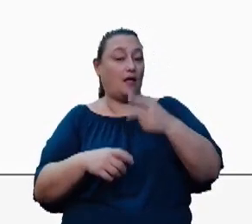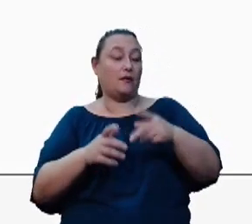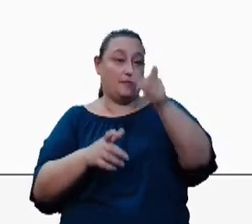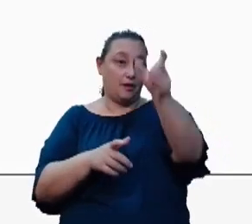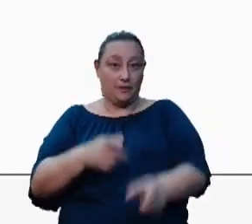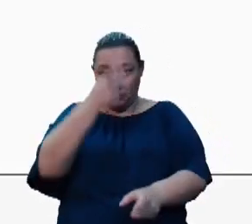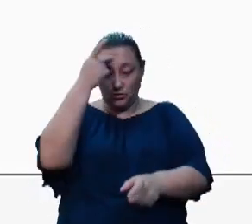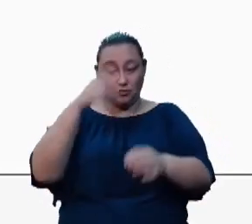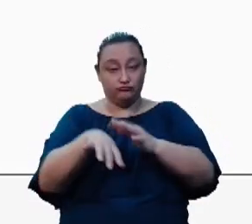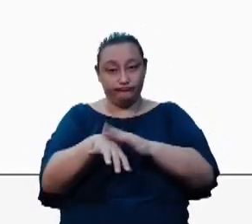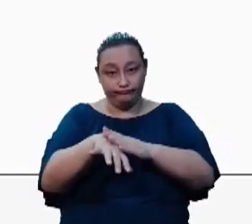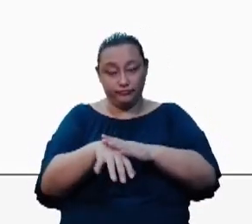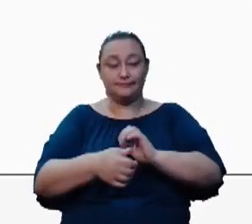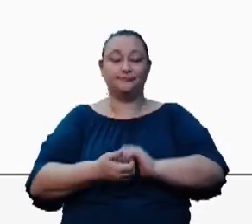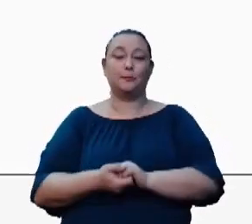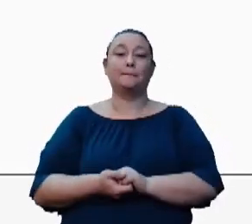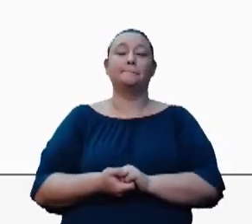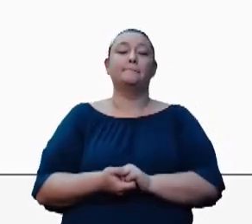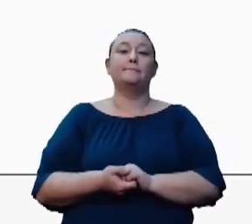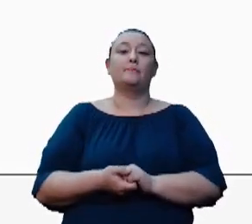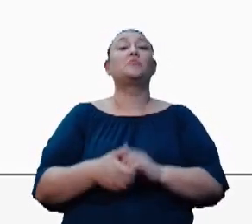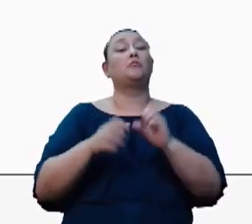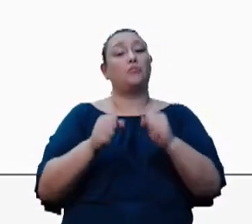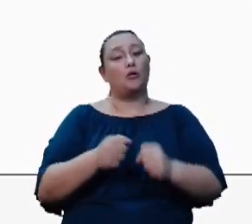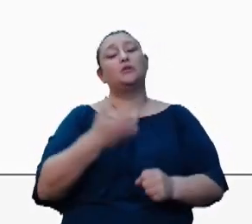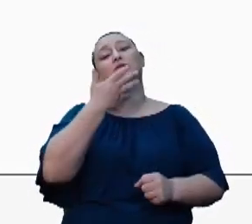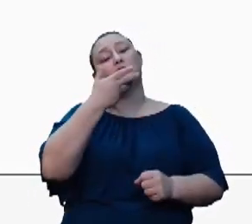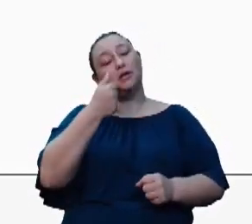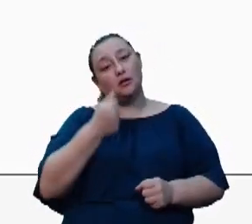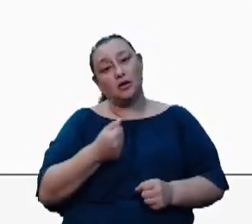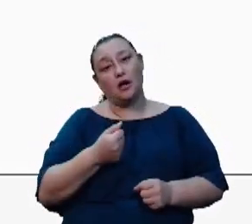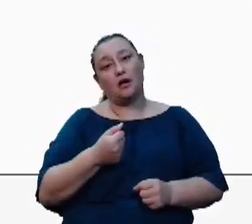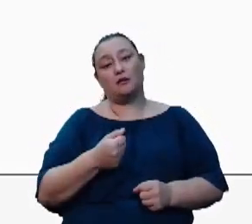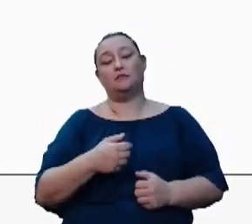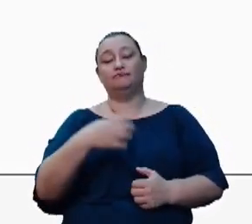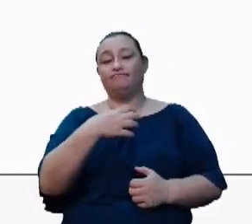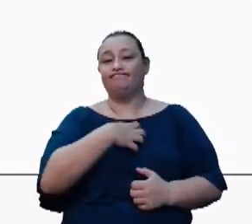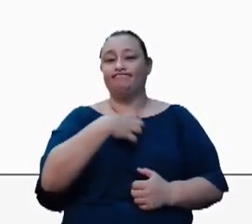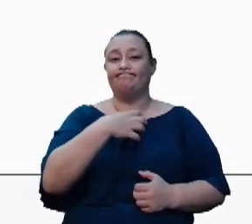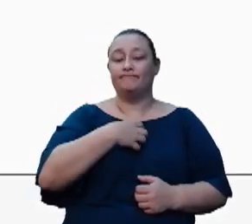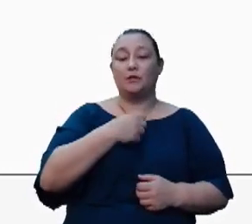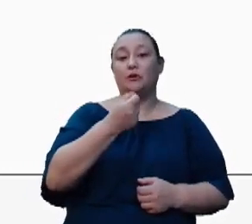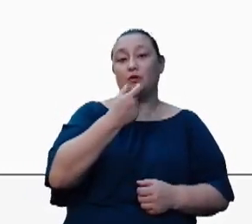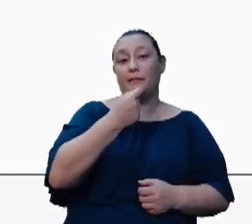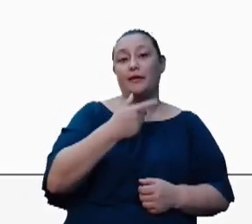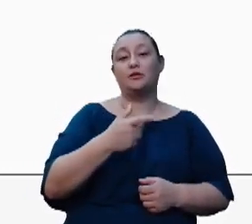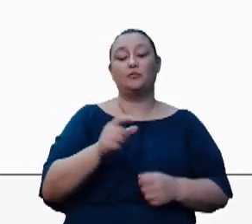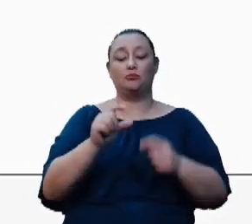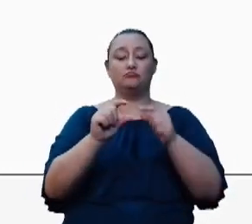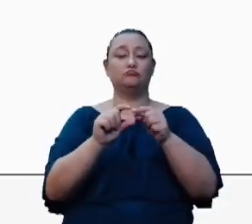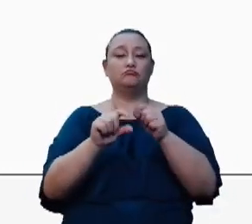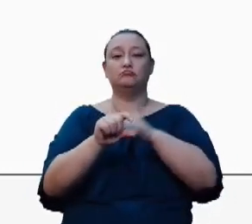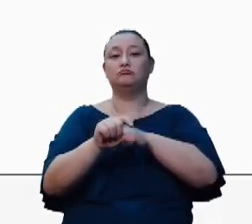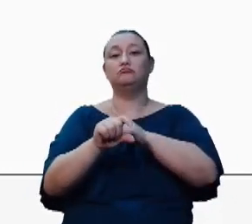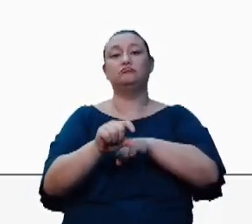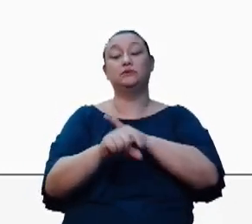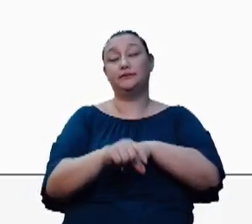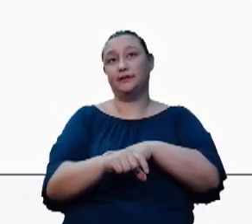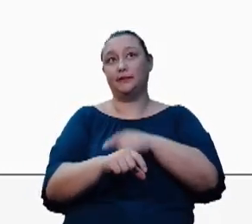paciente. A gente pode melhorar os efeitos da medicação para algum lapso de tempo determinado,